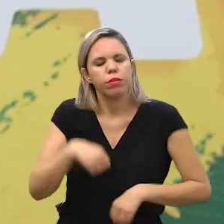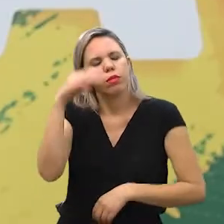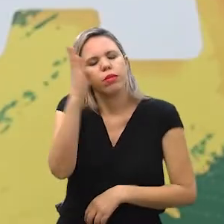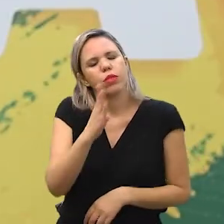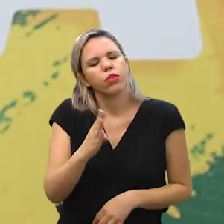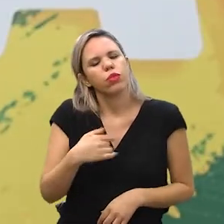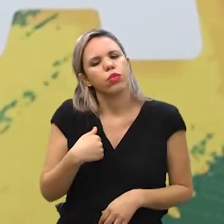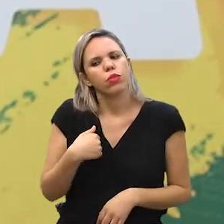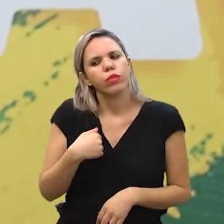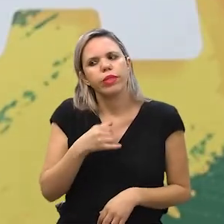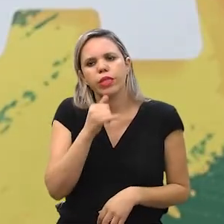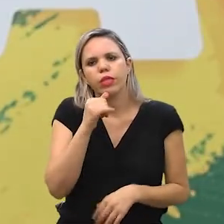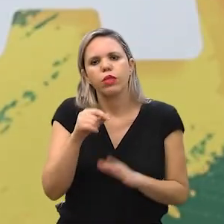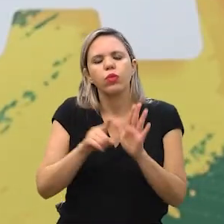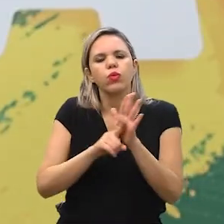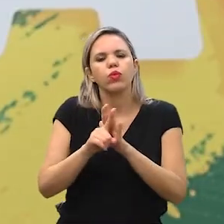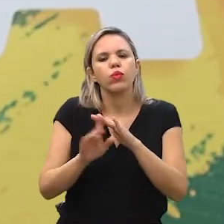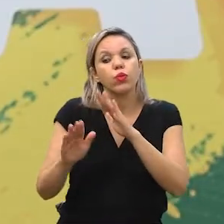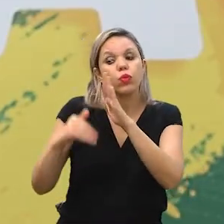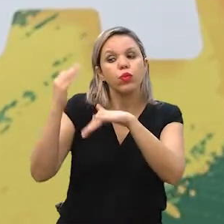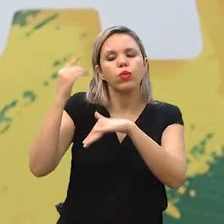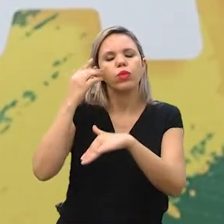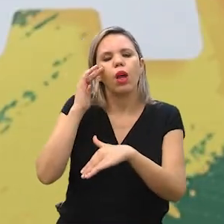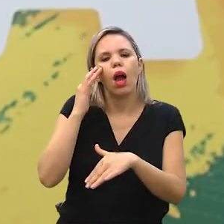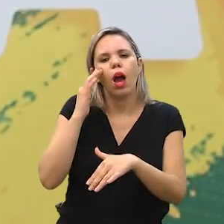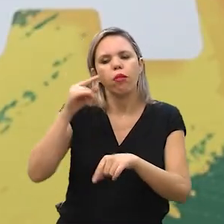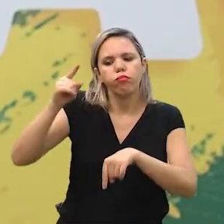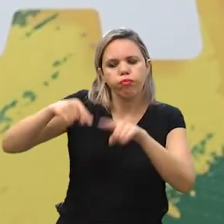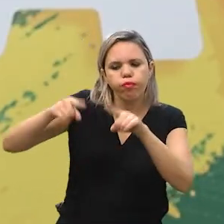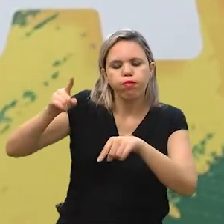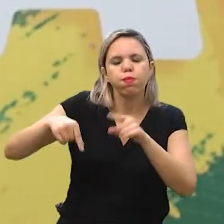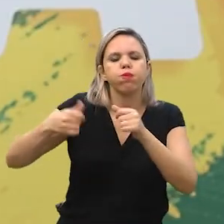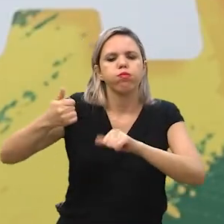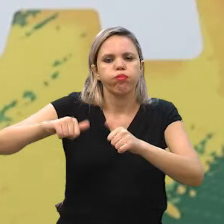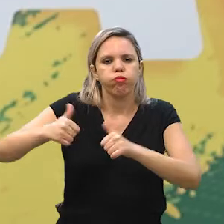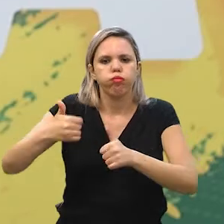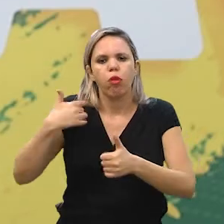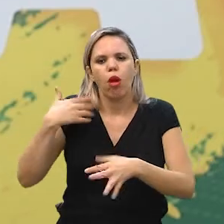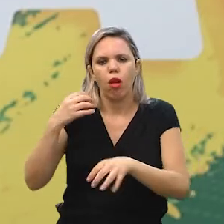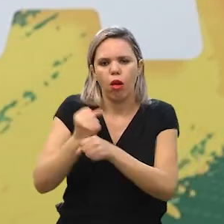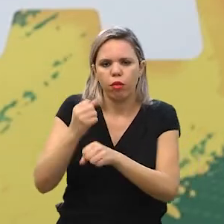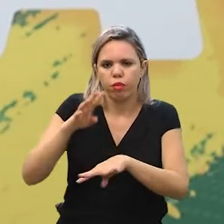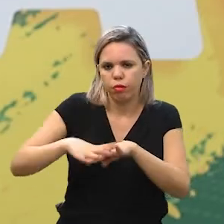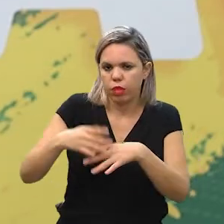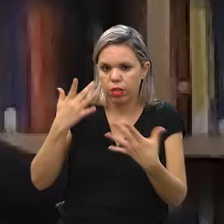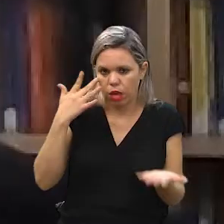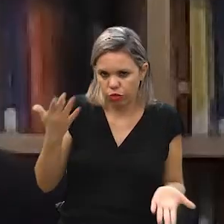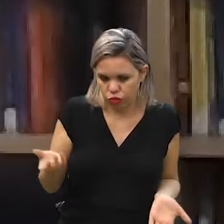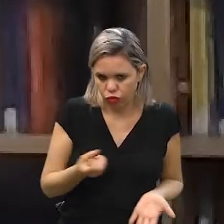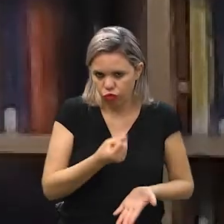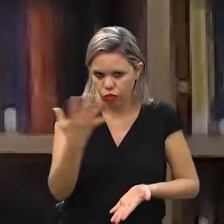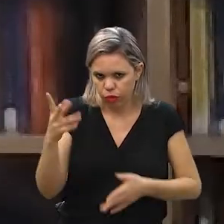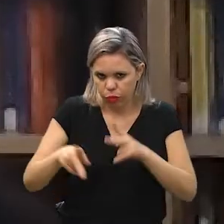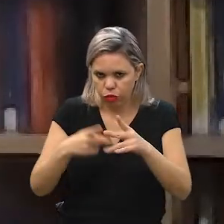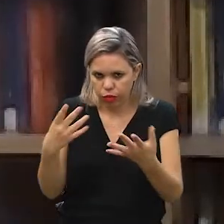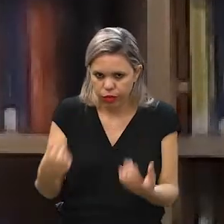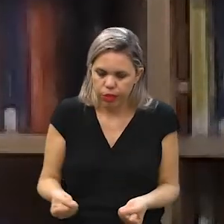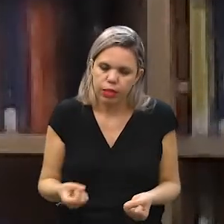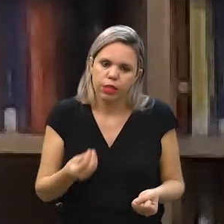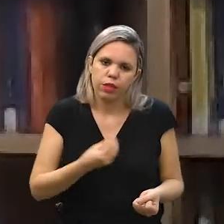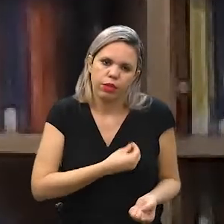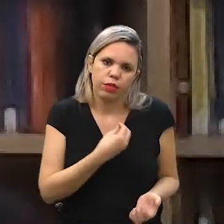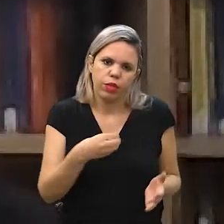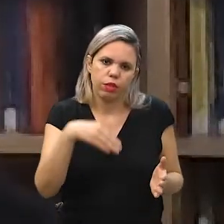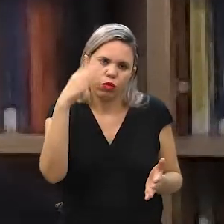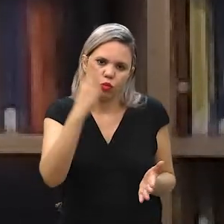Brasil, questão de ranking, como que você avalia a matemática, enfim? Olha, a gente vive